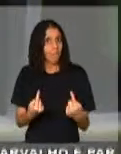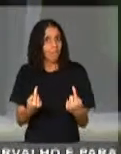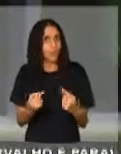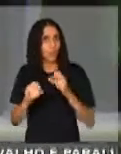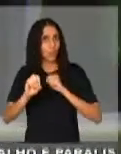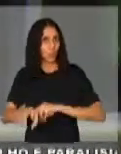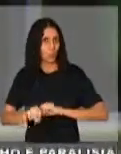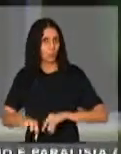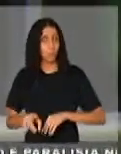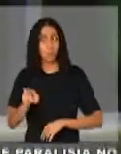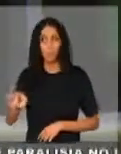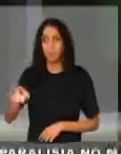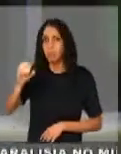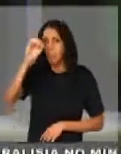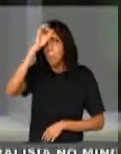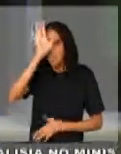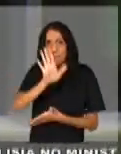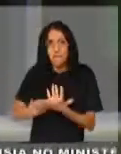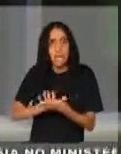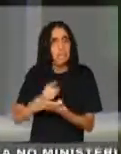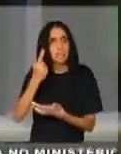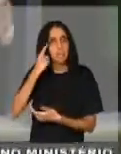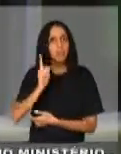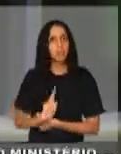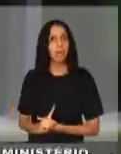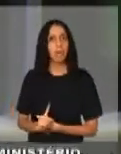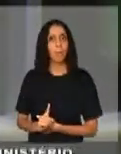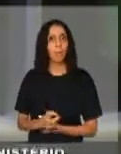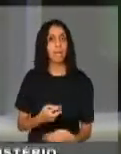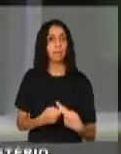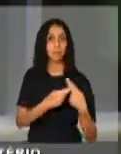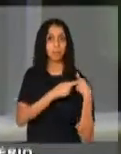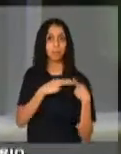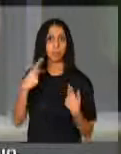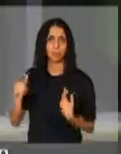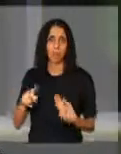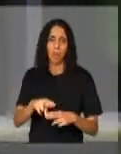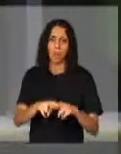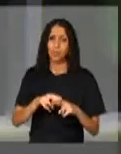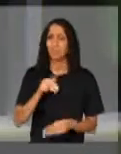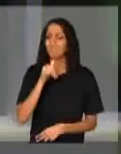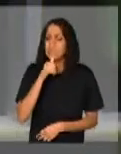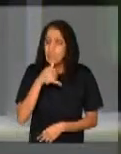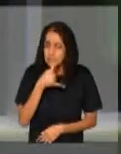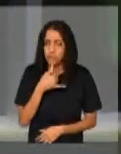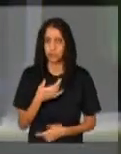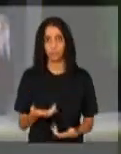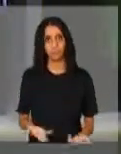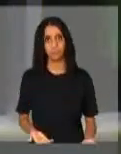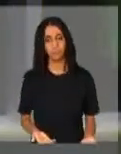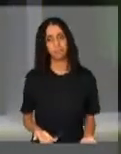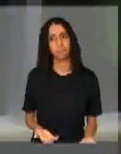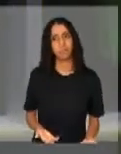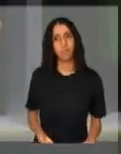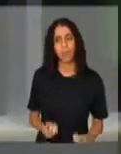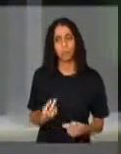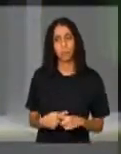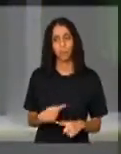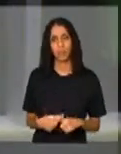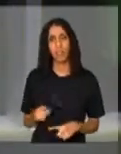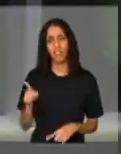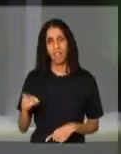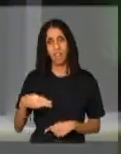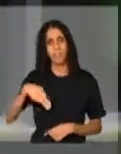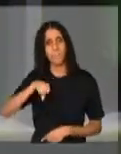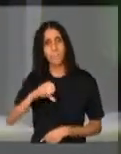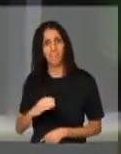como não tem ideia do tamanho desse desafio. Por isso aqui quero lamentar profundamente que essa pasta esteja